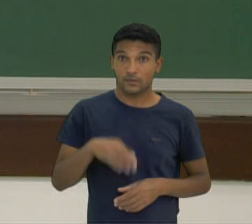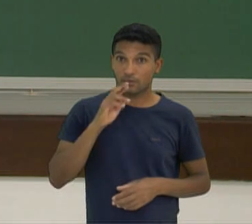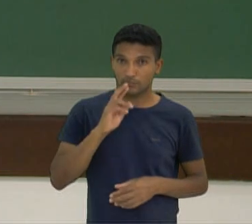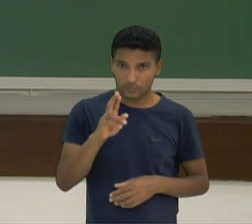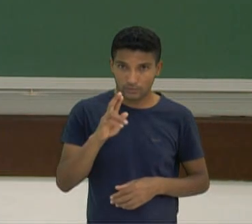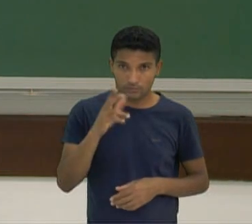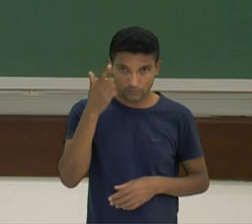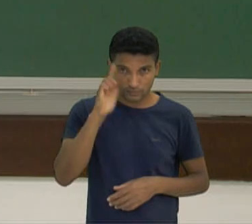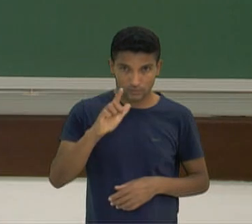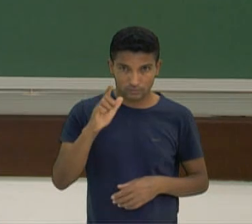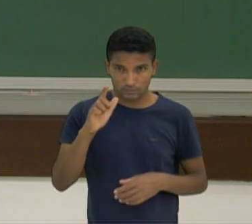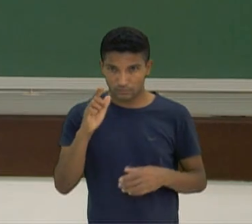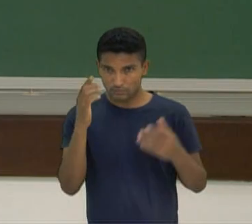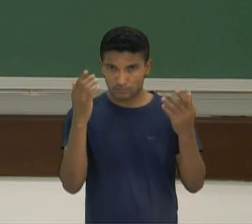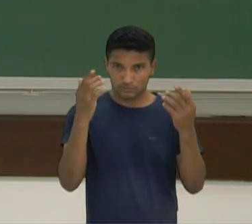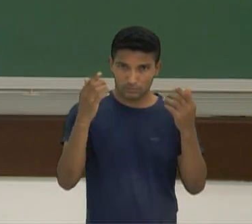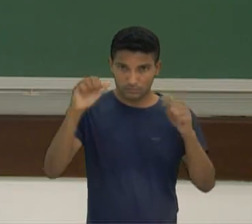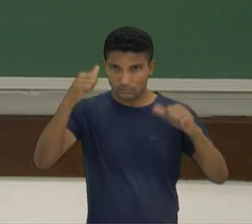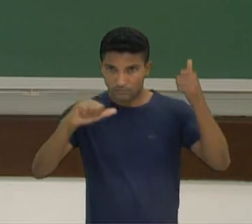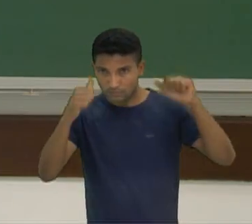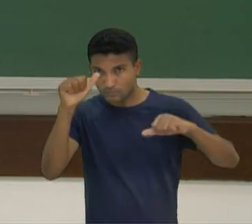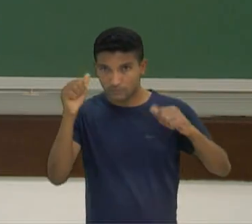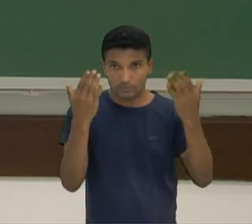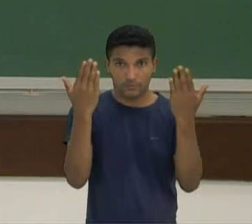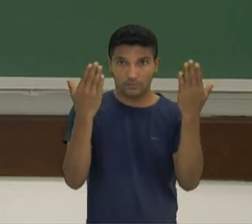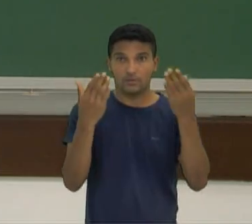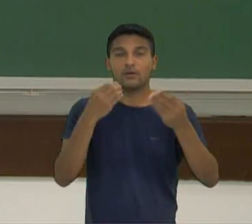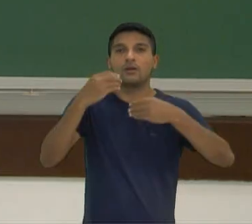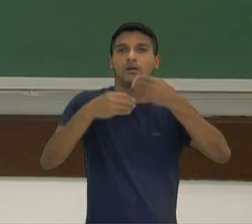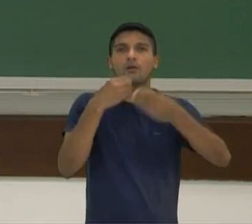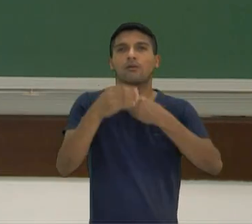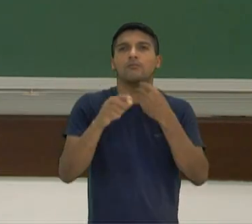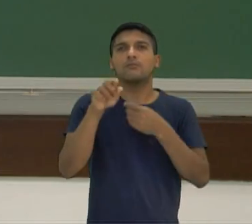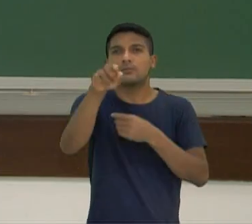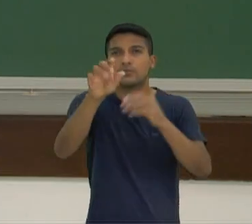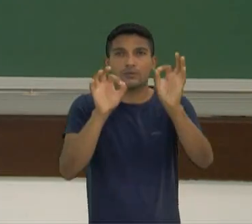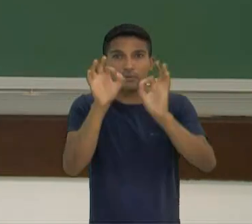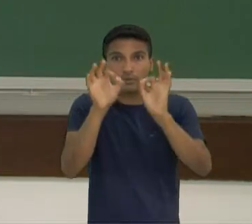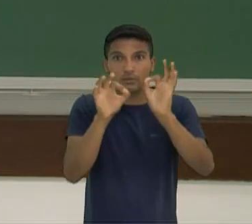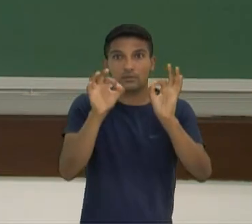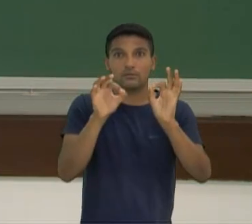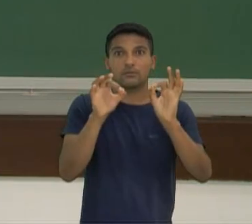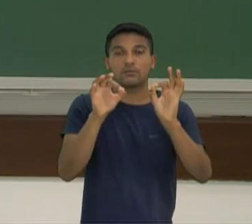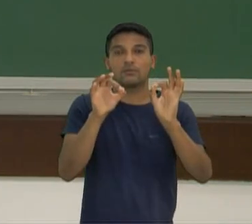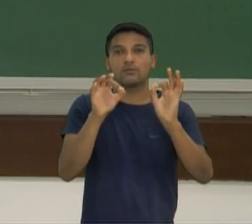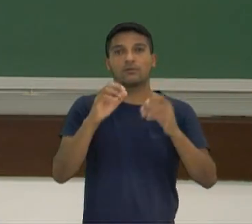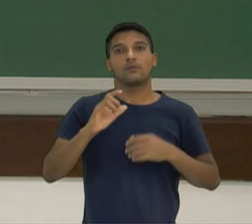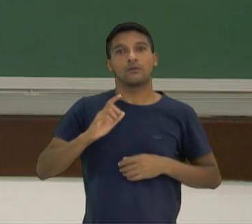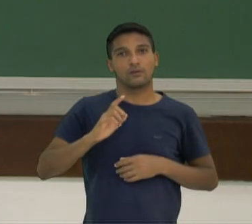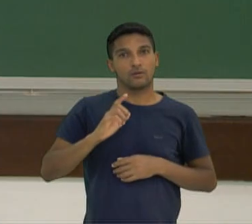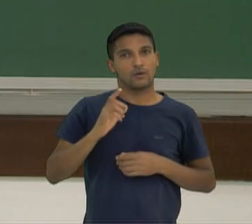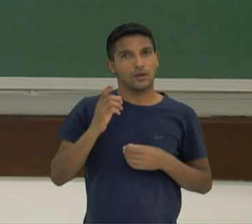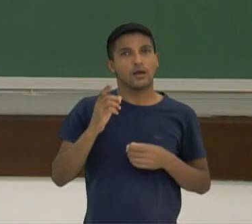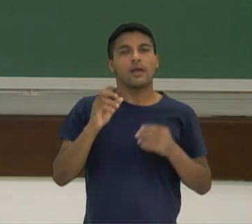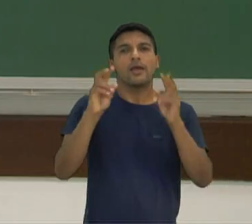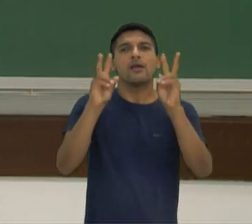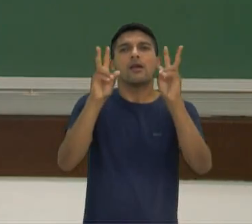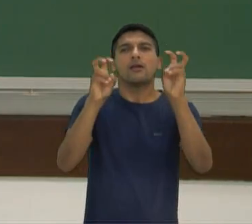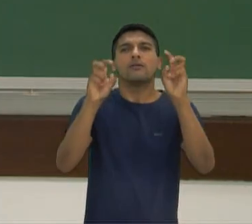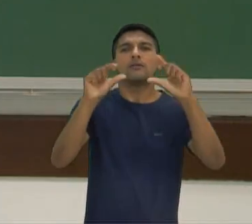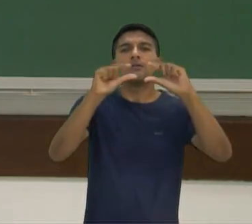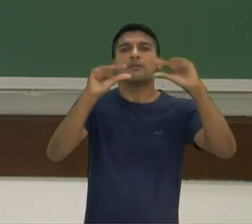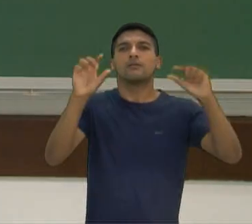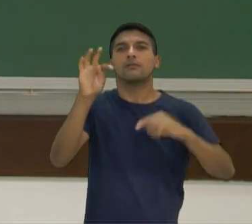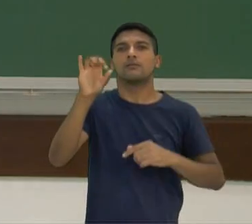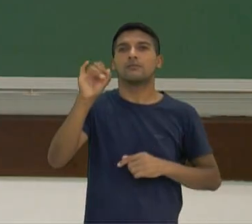Respondeu, conseguiu analisar o título e ver como foi a sua elaboração, esse processo. Ele tem um papel importante, A própria pergunta